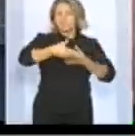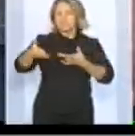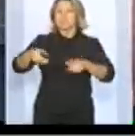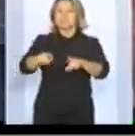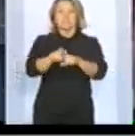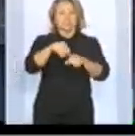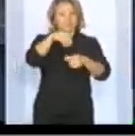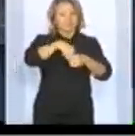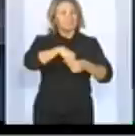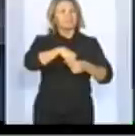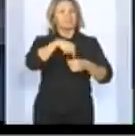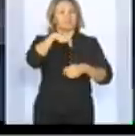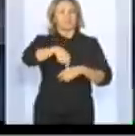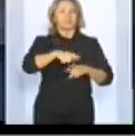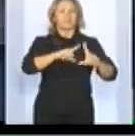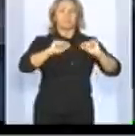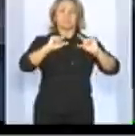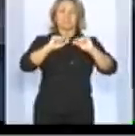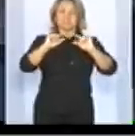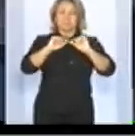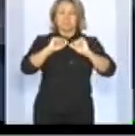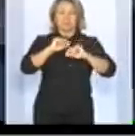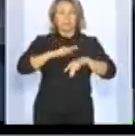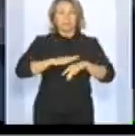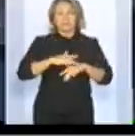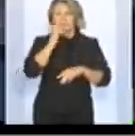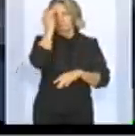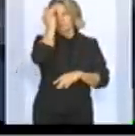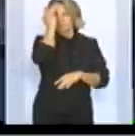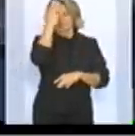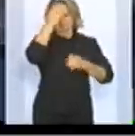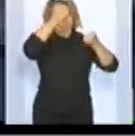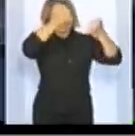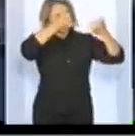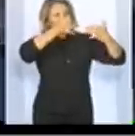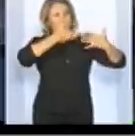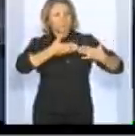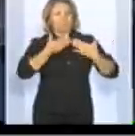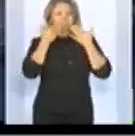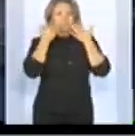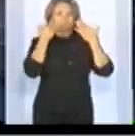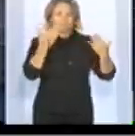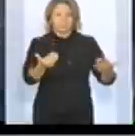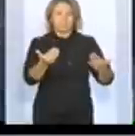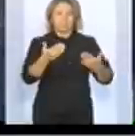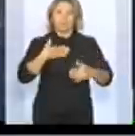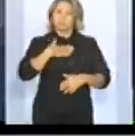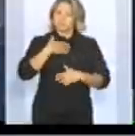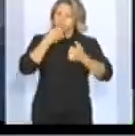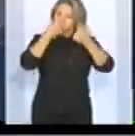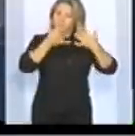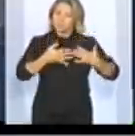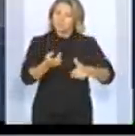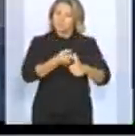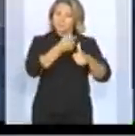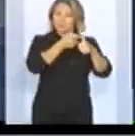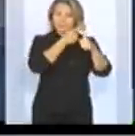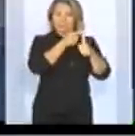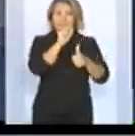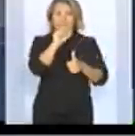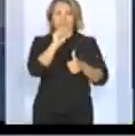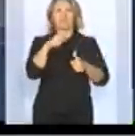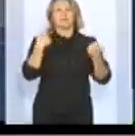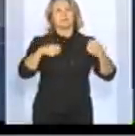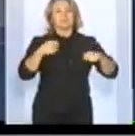Federal. Para facilitar um pouco a minha explanação, eu gostaria de dizer que